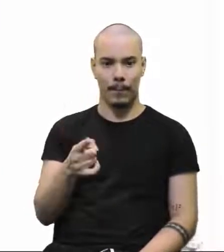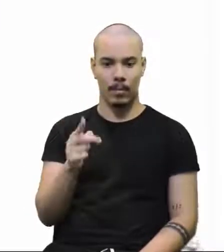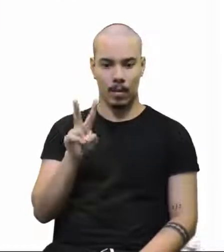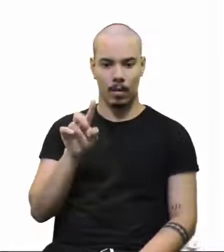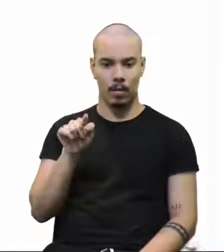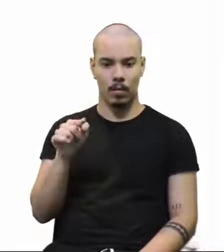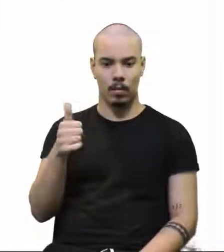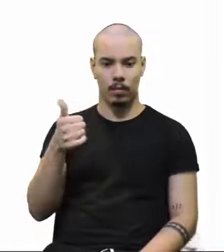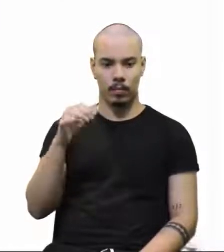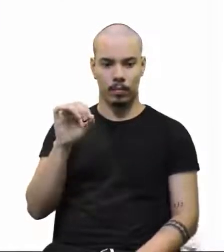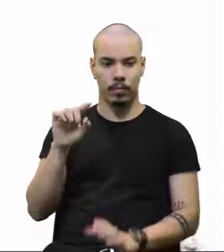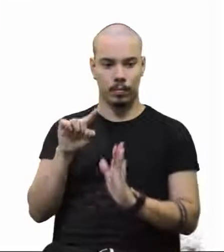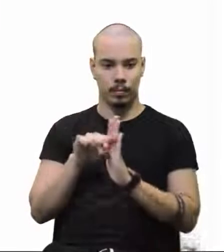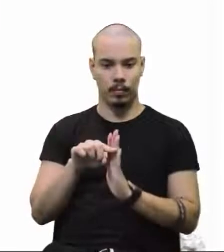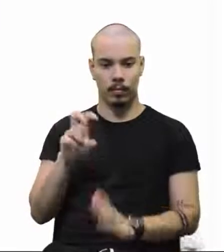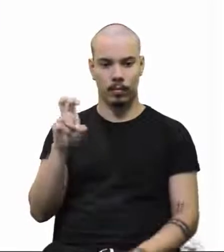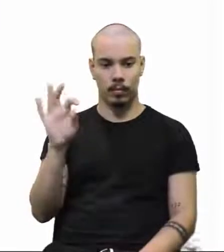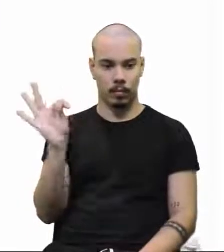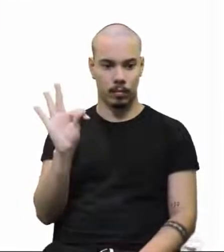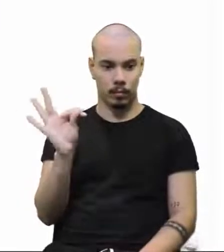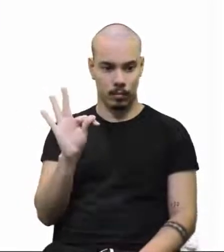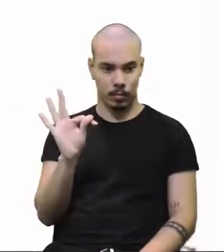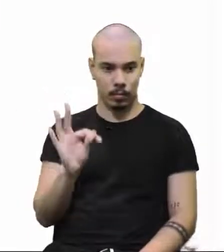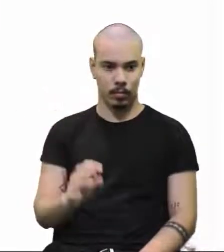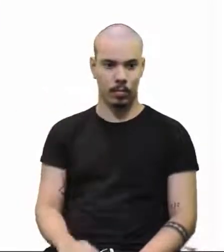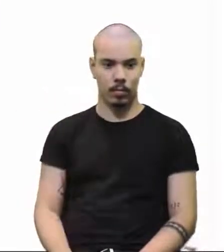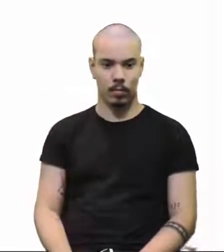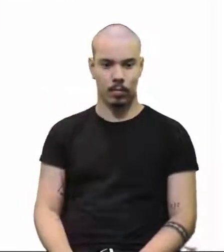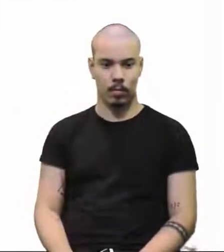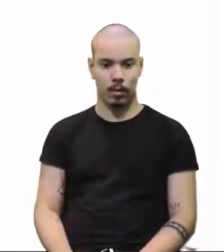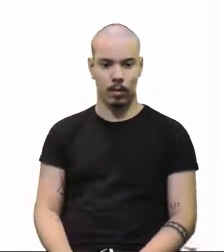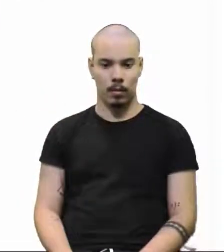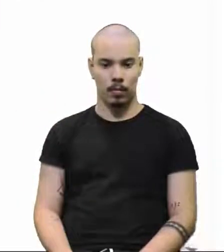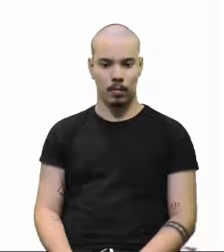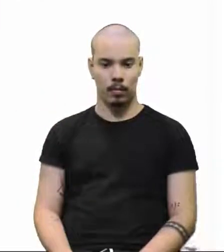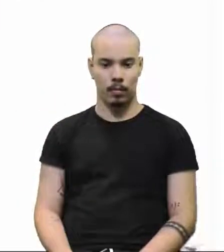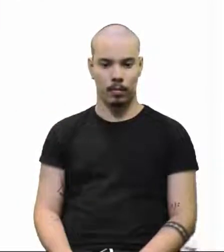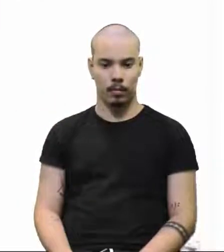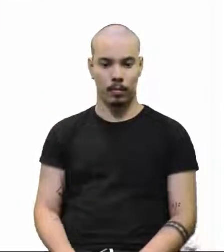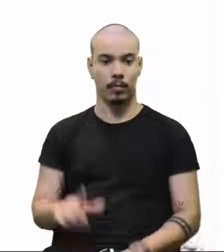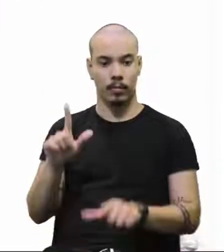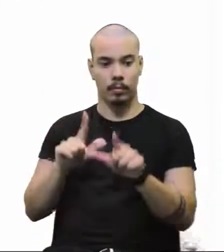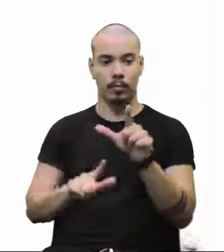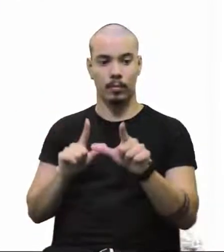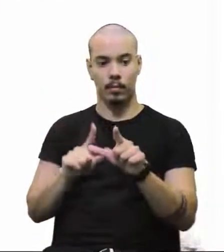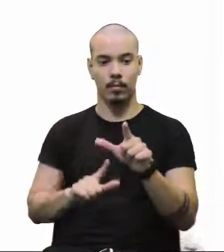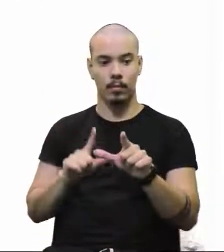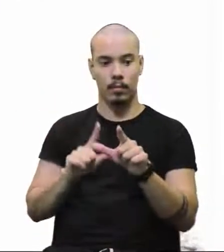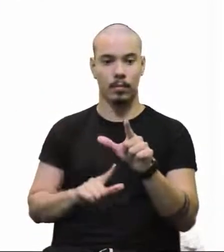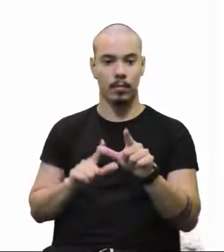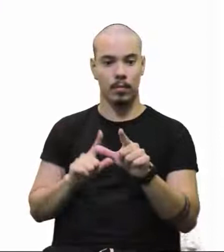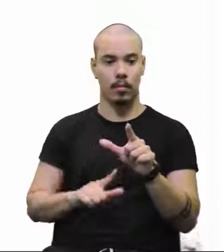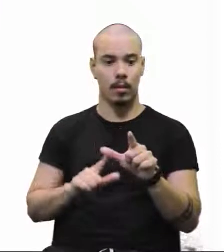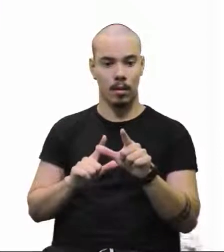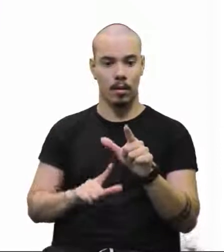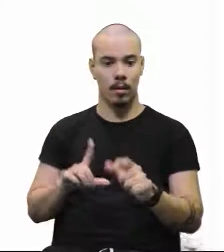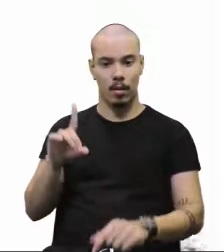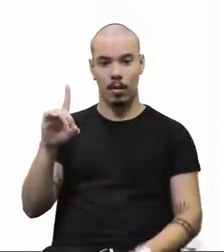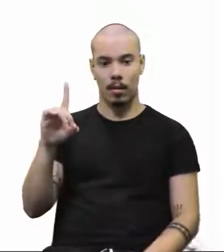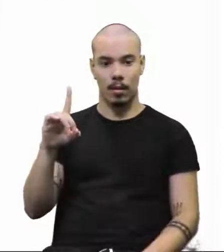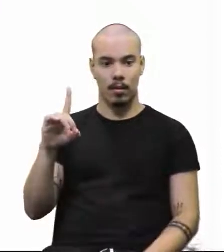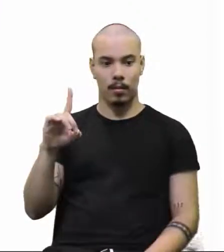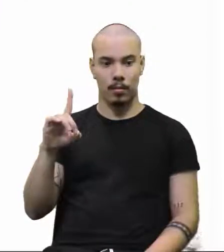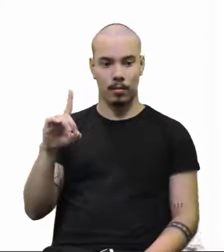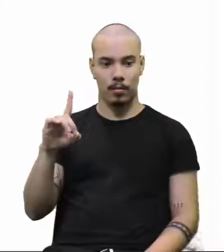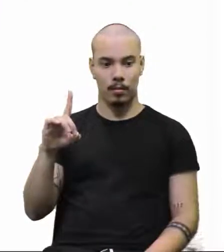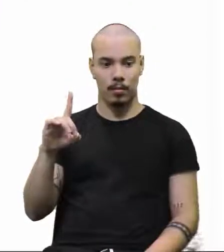4,2 vezes 10 a menos 5 Tesla. Pronto. Letra D. Mais uma